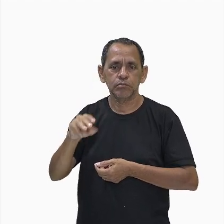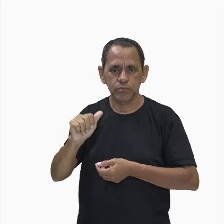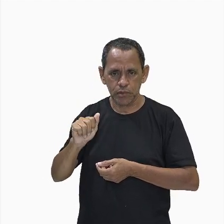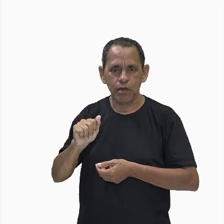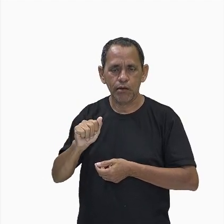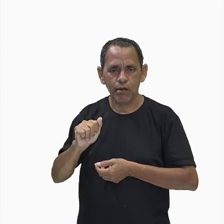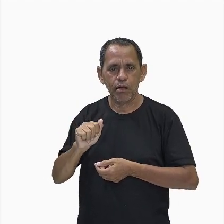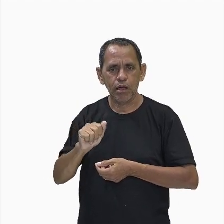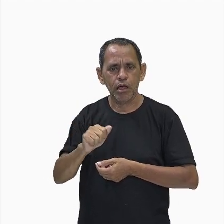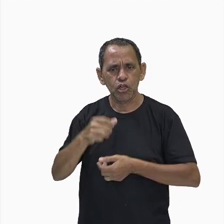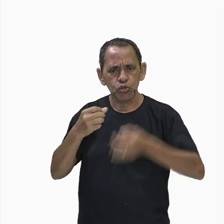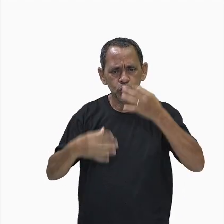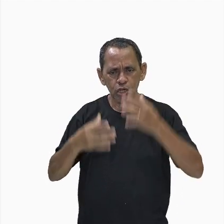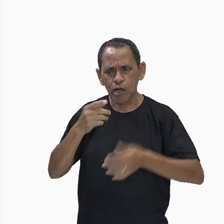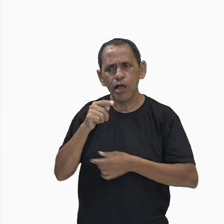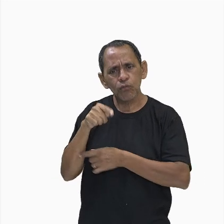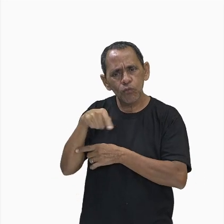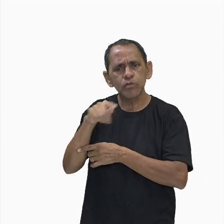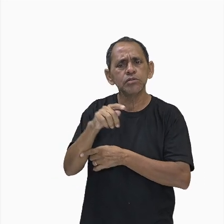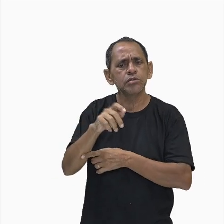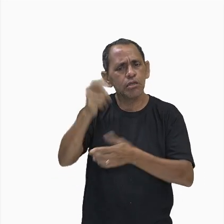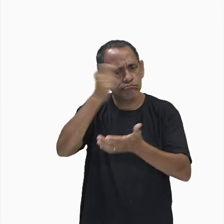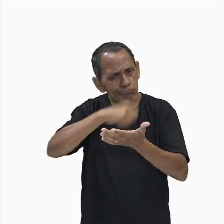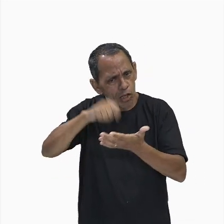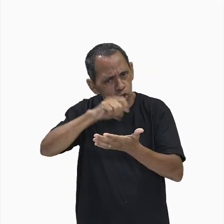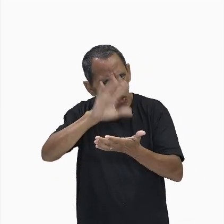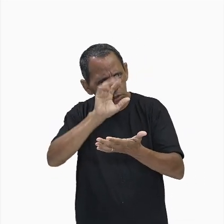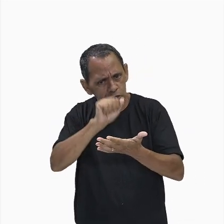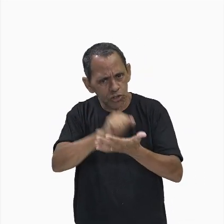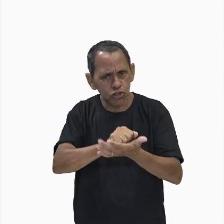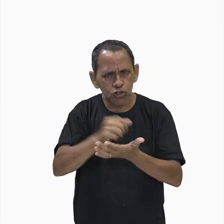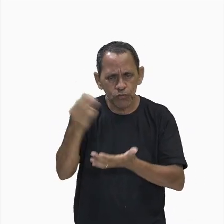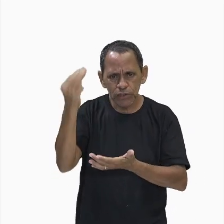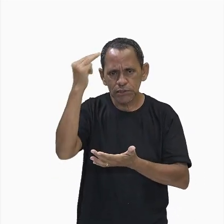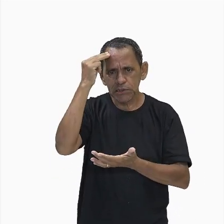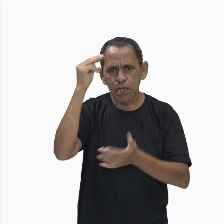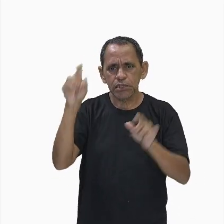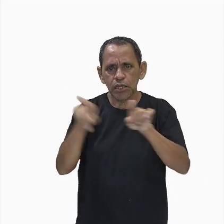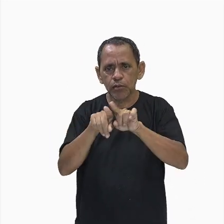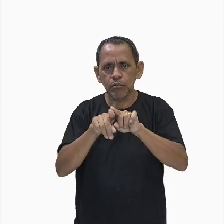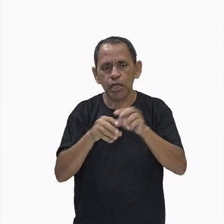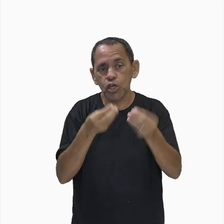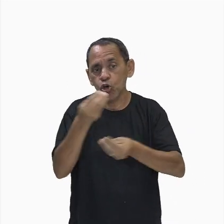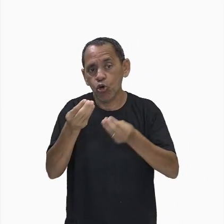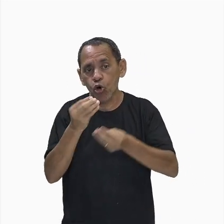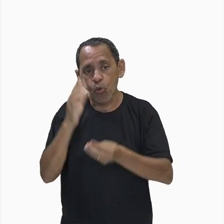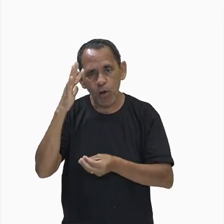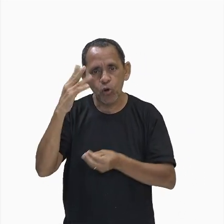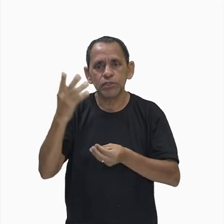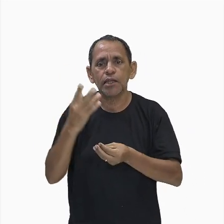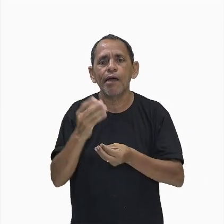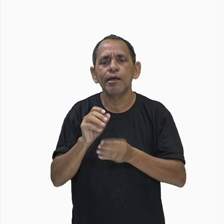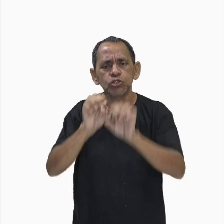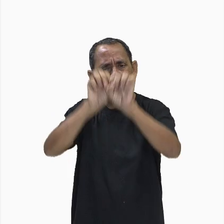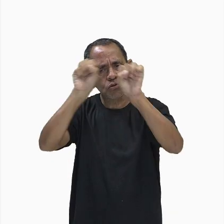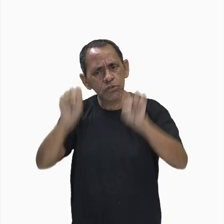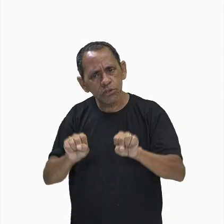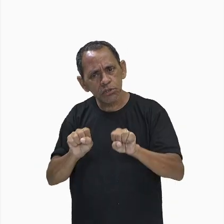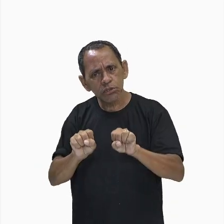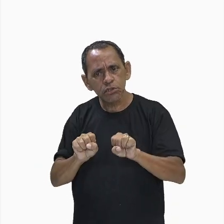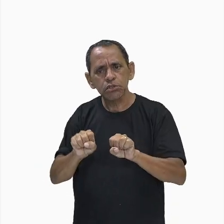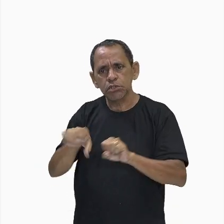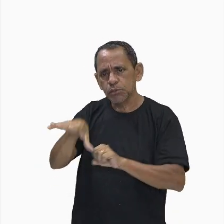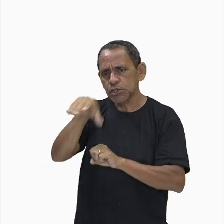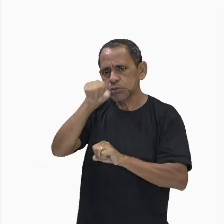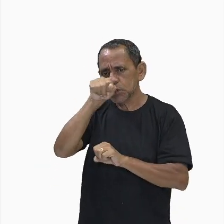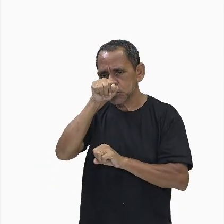para que vocês possam anotar, para que vocês possam fixar aí esses órgãos que participam do sistema respiratório. Então, nós temos